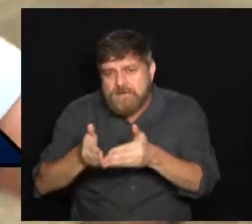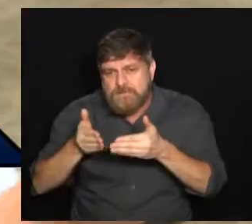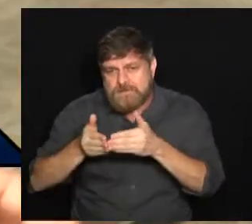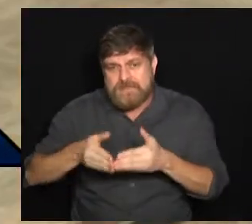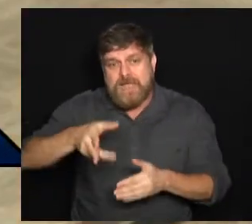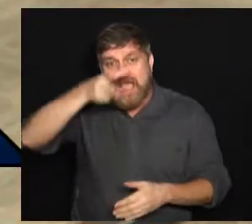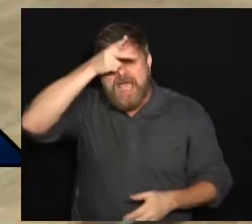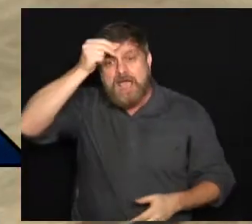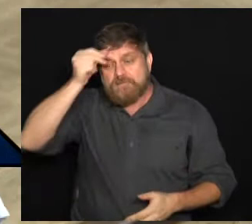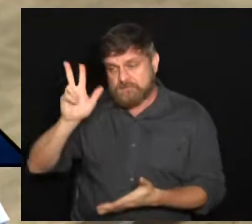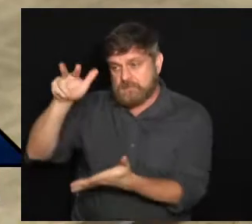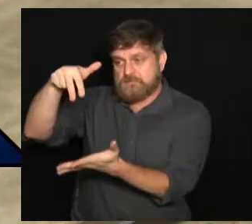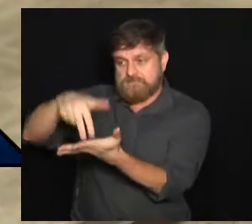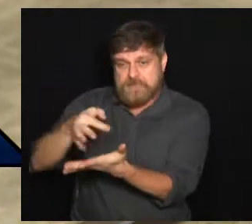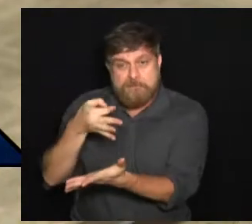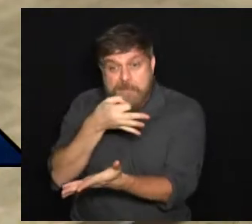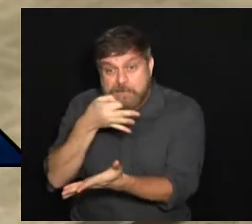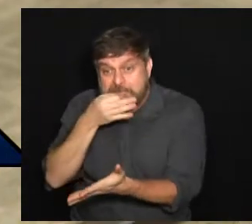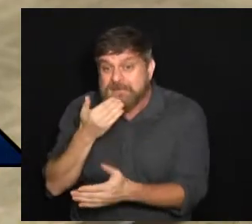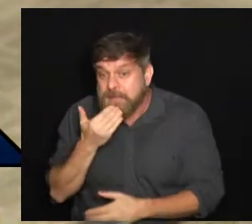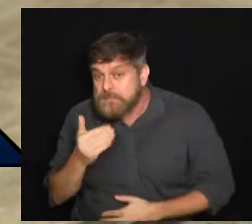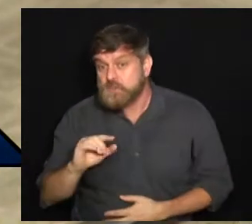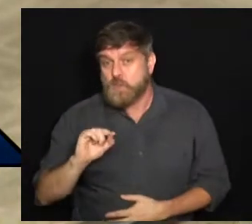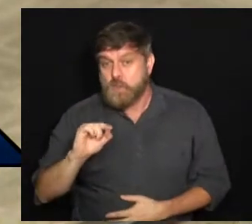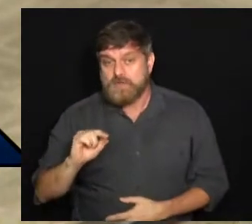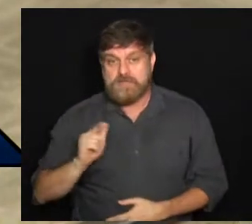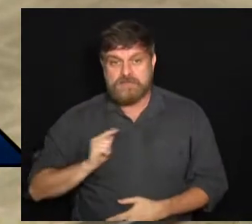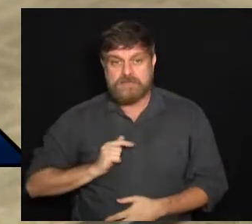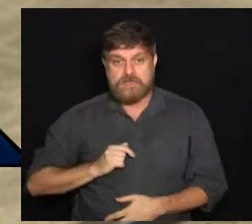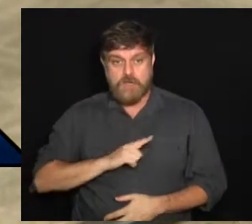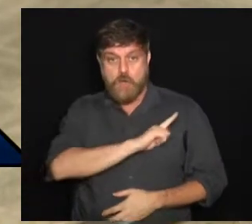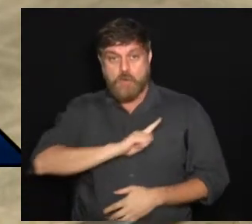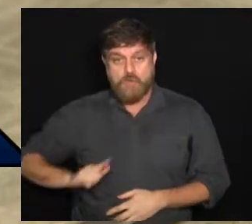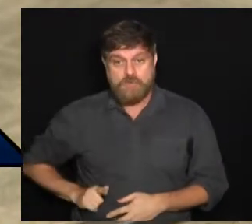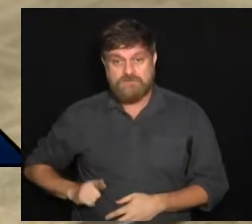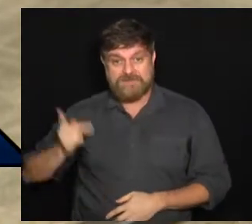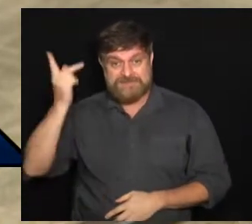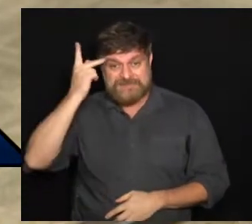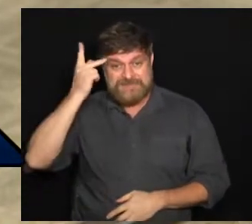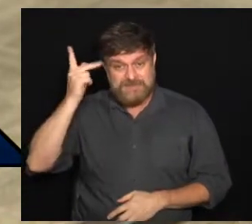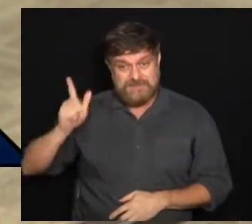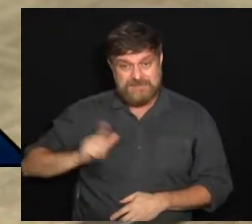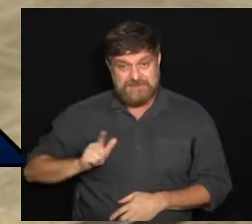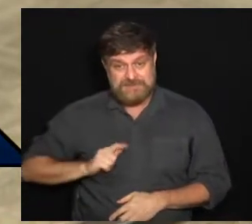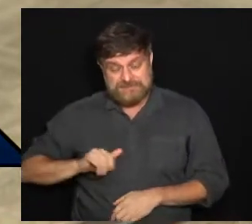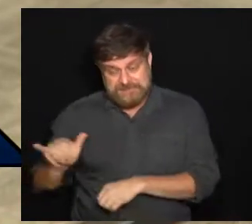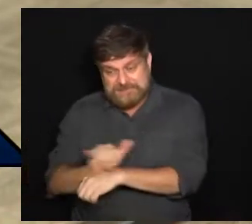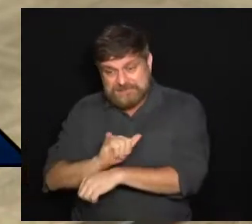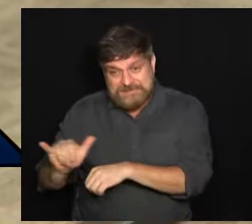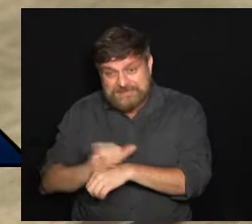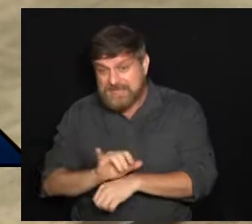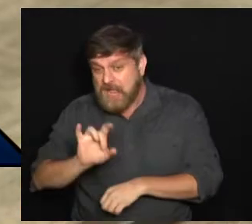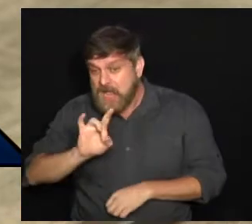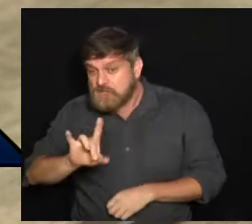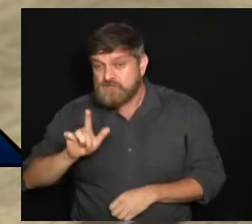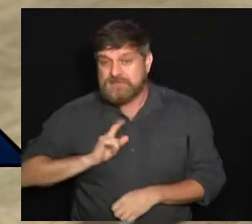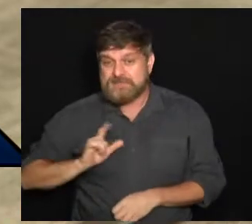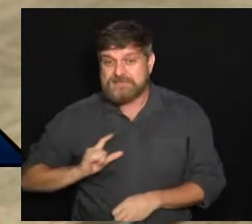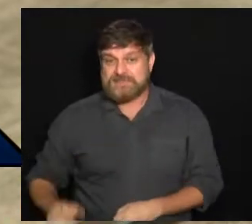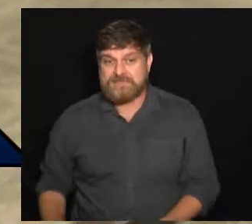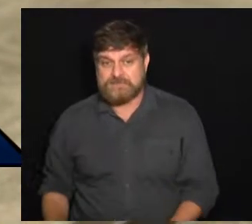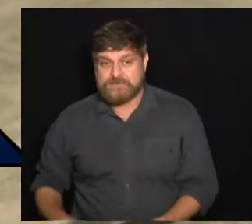Prefeitura Municipal de Campinas, que é o seguinte, ainda o governo do estado de São Paulo está adotando um protocolo que é para só fazer o teste